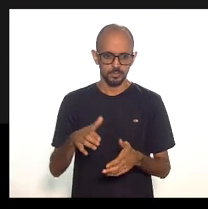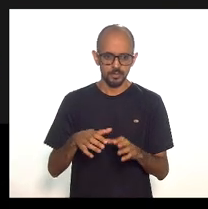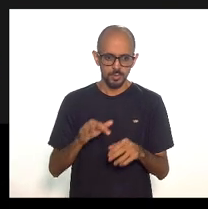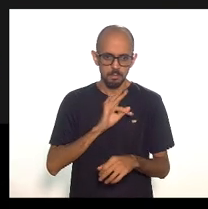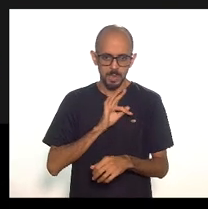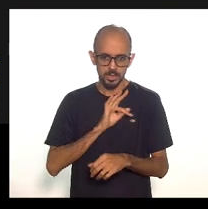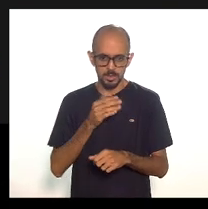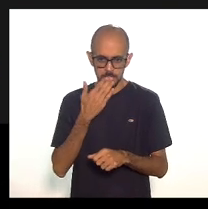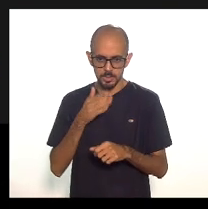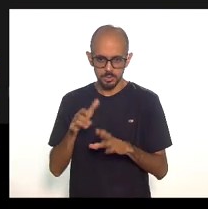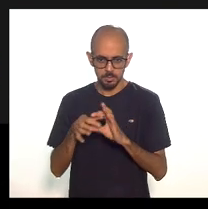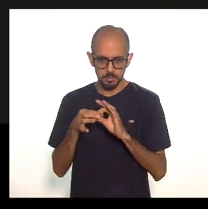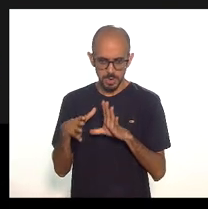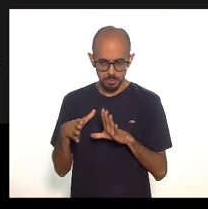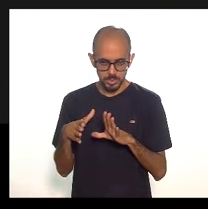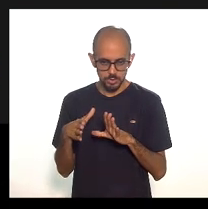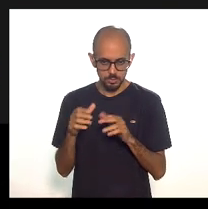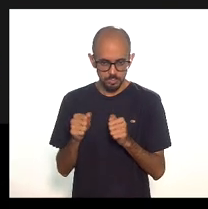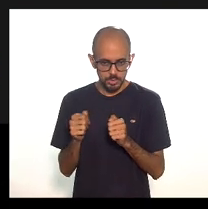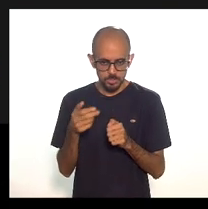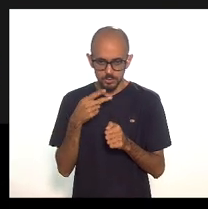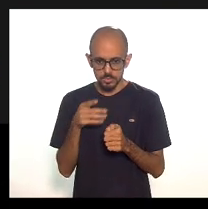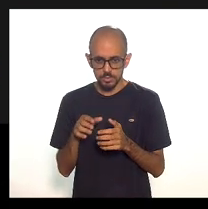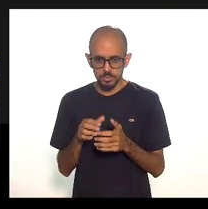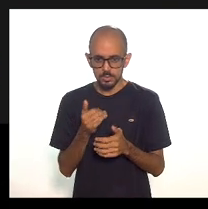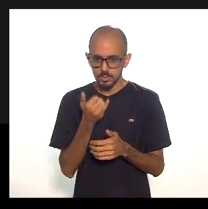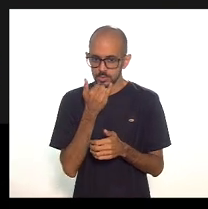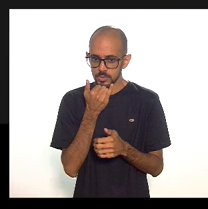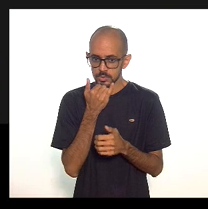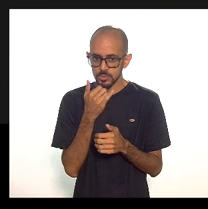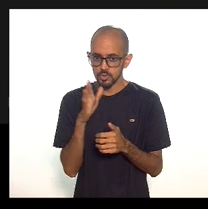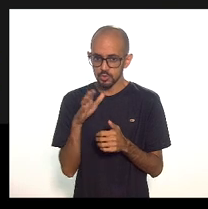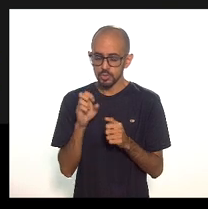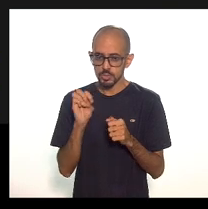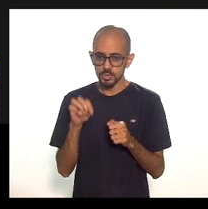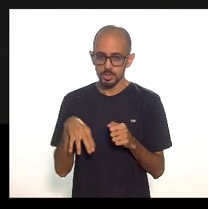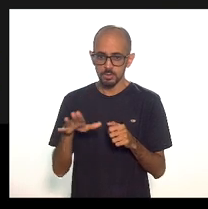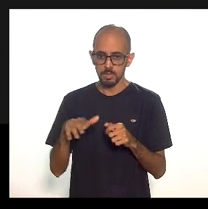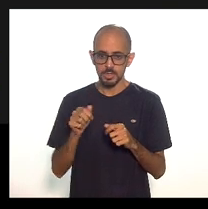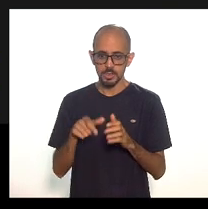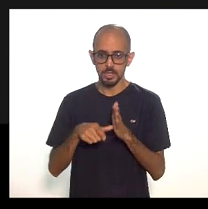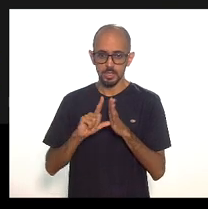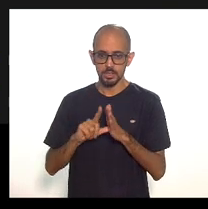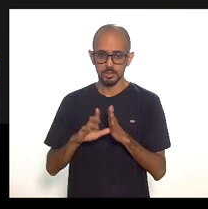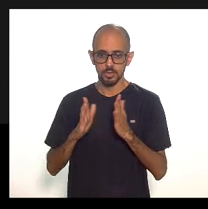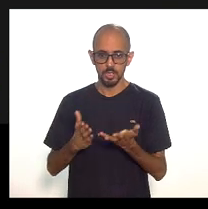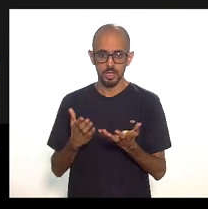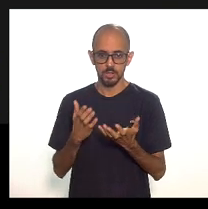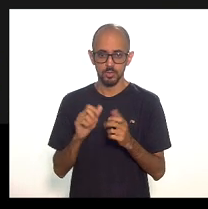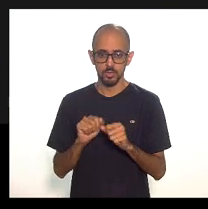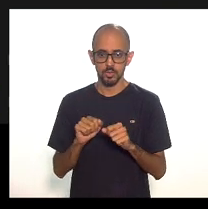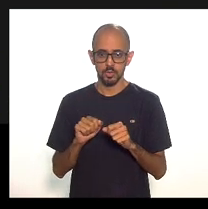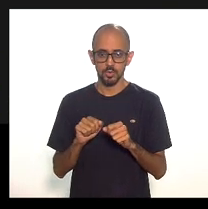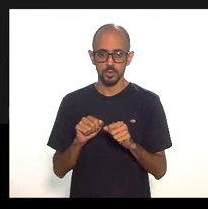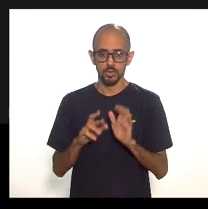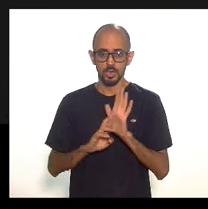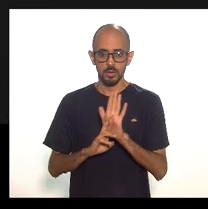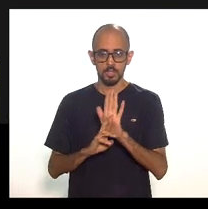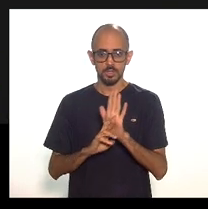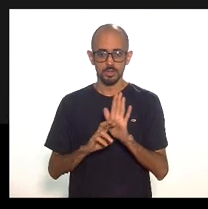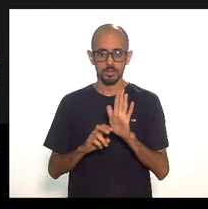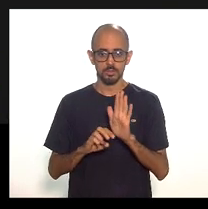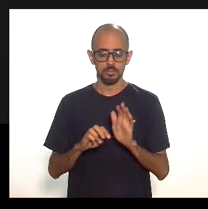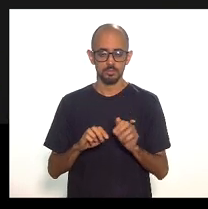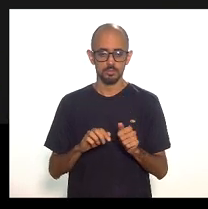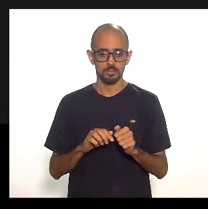as considerações finais. Pois não, desculpa, só que eu queria, quando passar a palavra, eu preciso fazer um adendo só para o representante do Ministério da Saúde. Pode